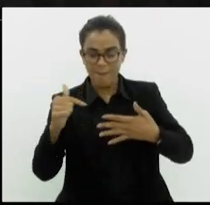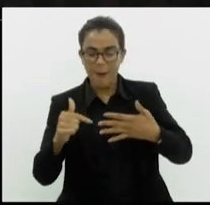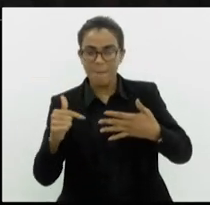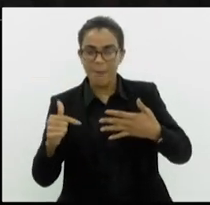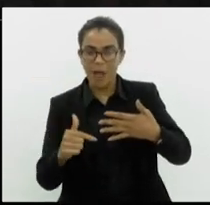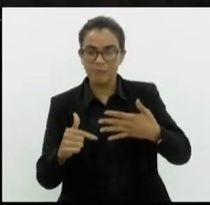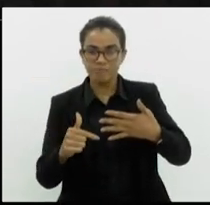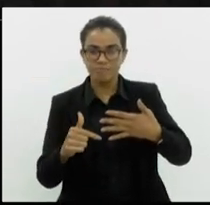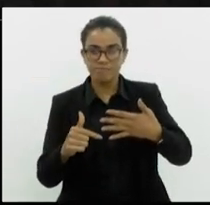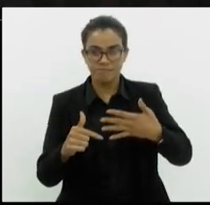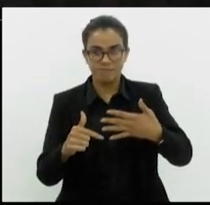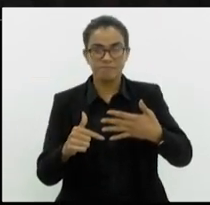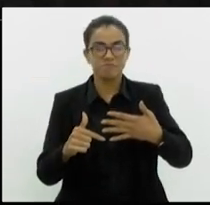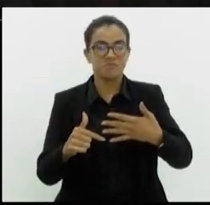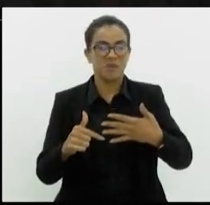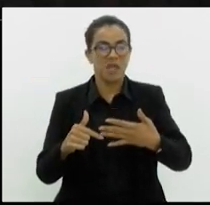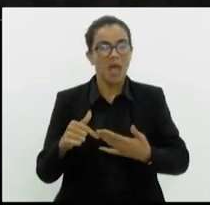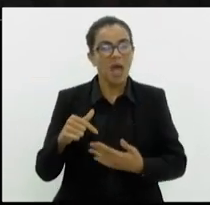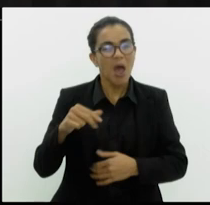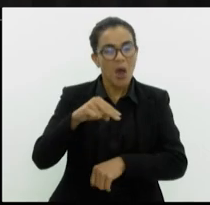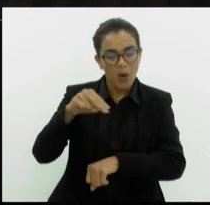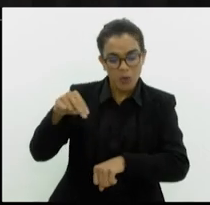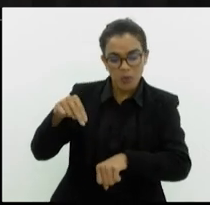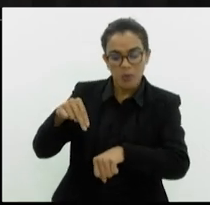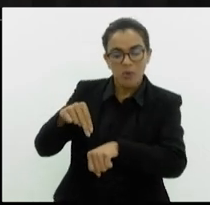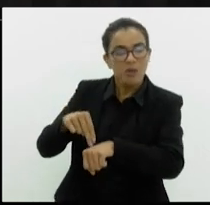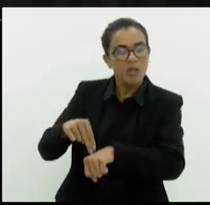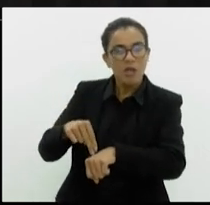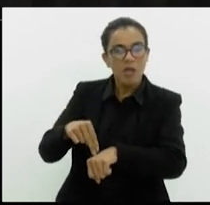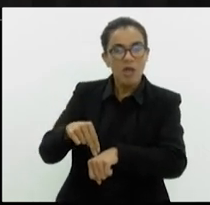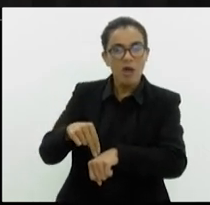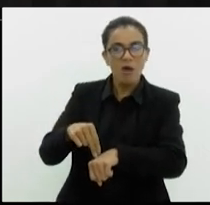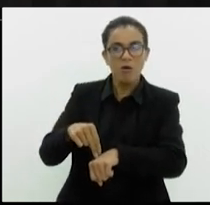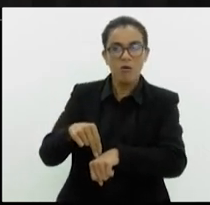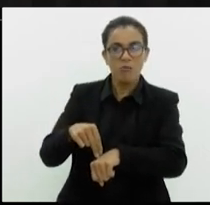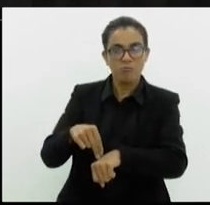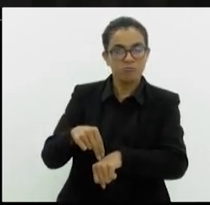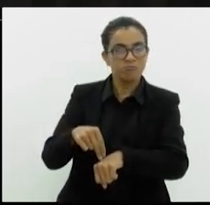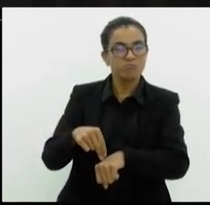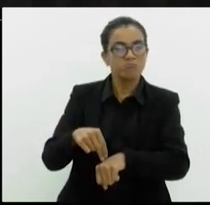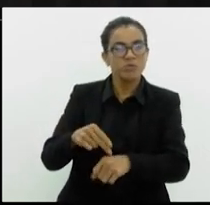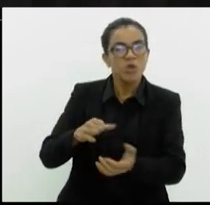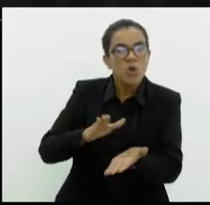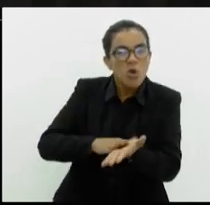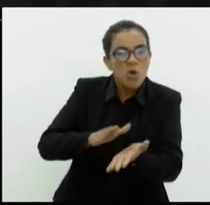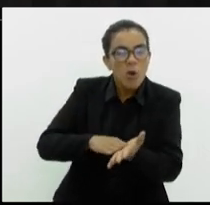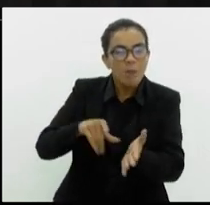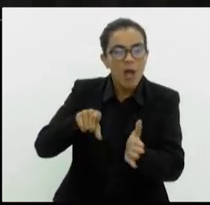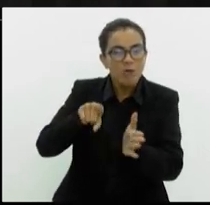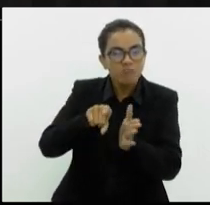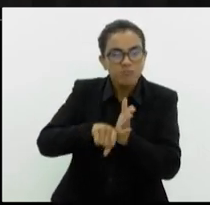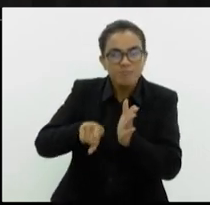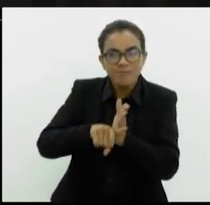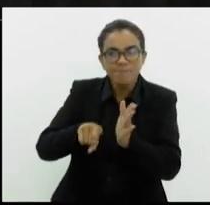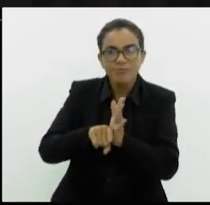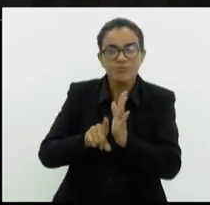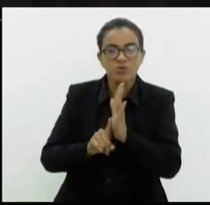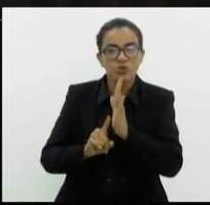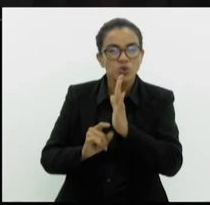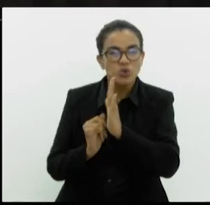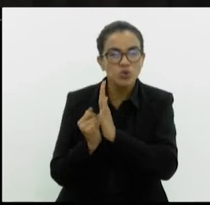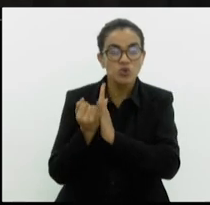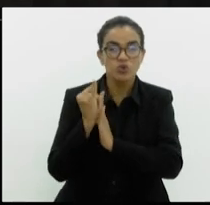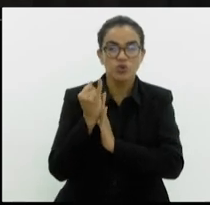de autoridade da União, da própria União não ser banco e não poder cobrar juros, etc. Mas não tem que